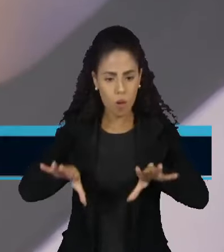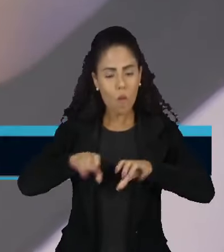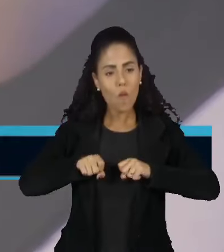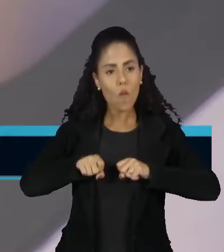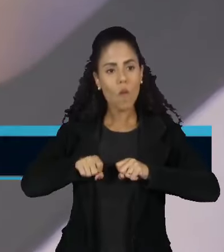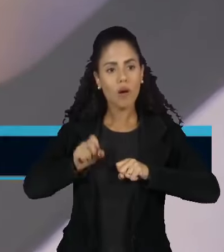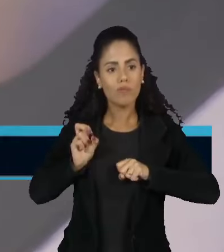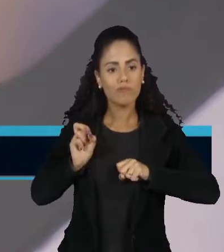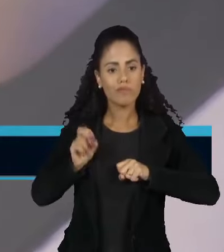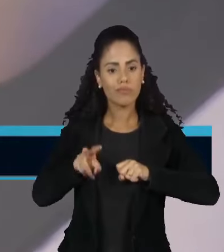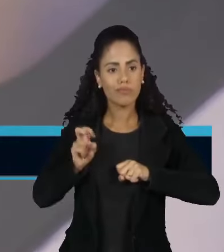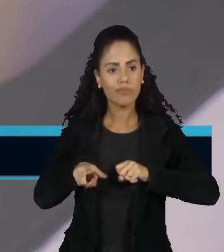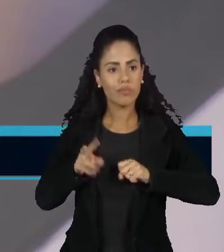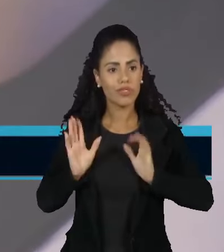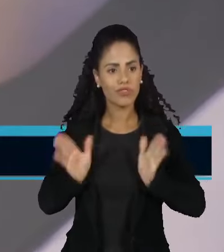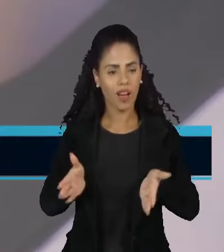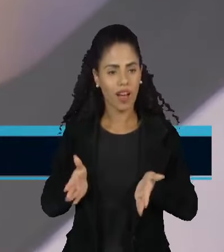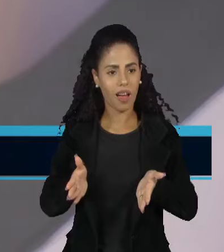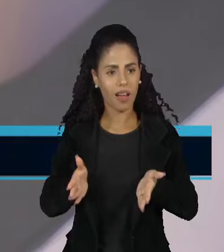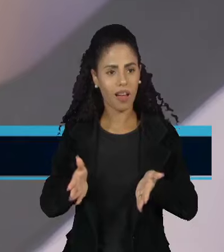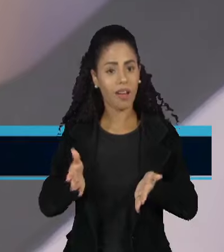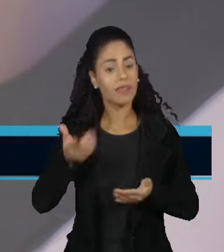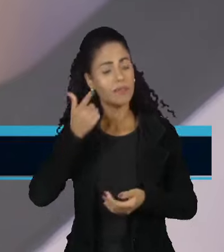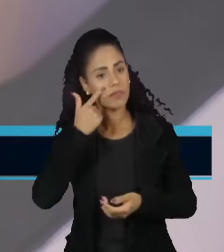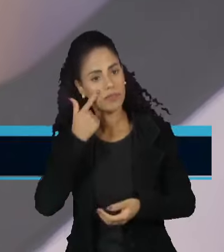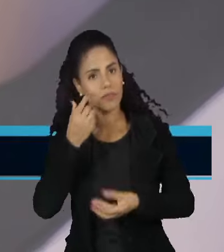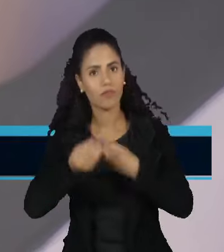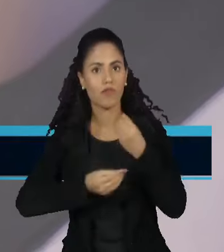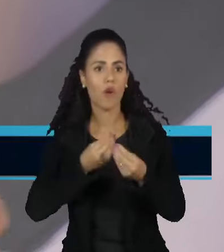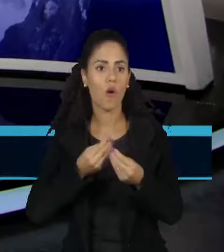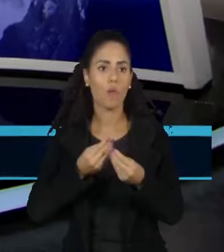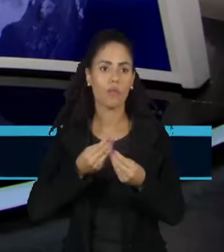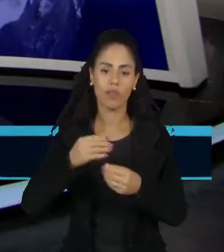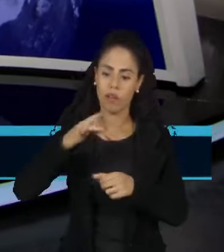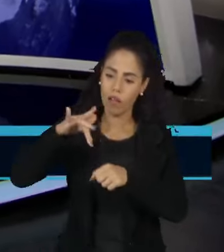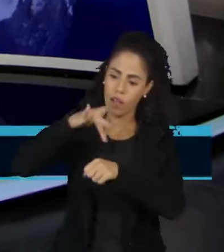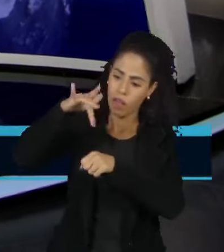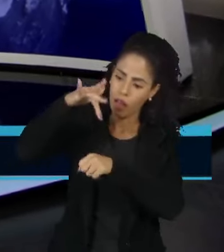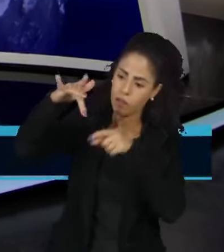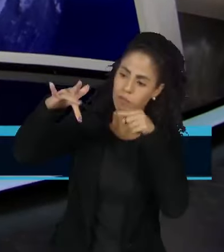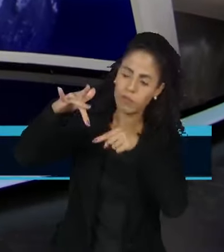Então, o mosquito faz esse pedaço. Quando a fêmea vai botar o ovo, ela já bota